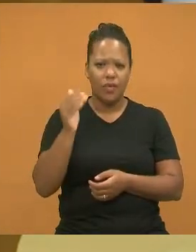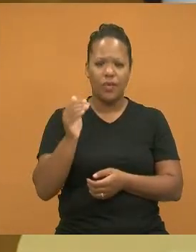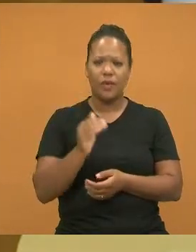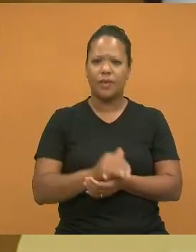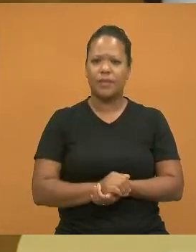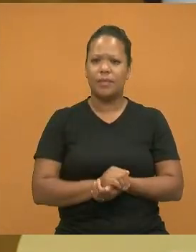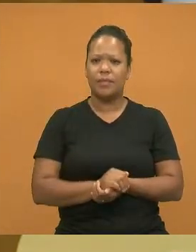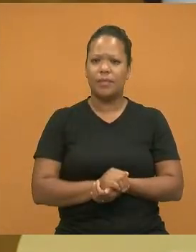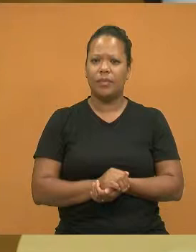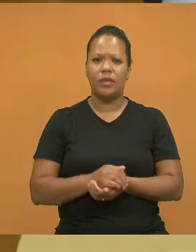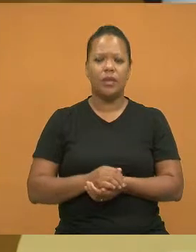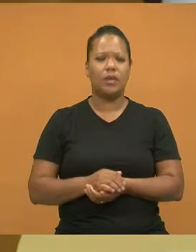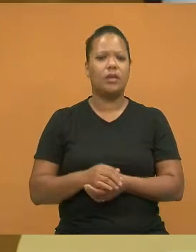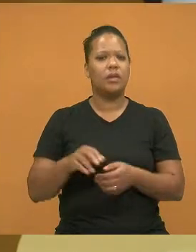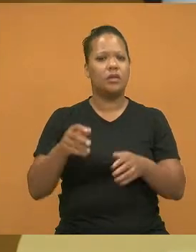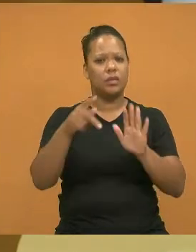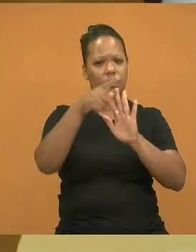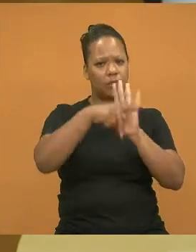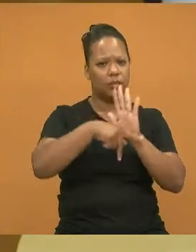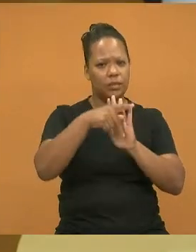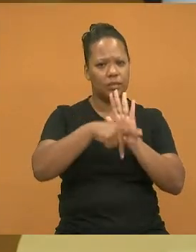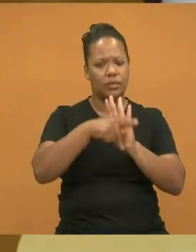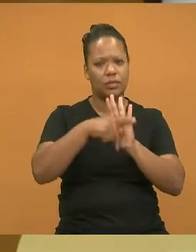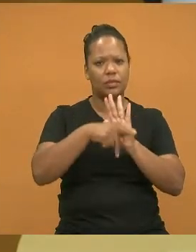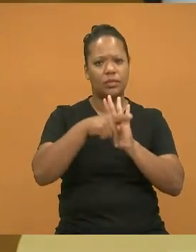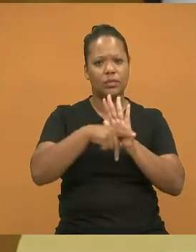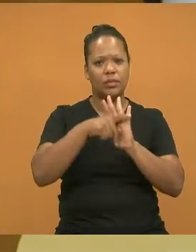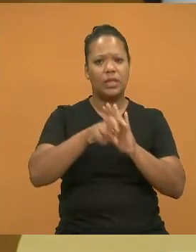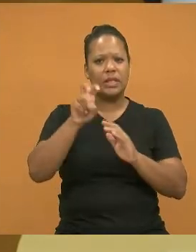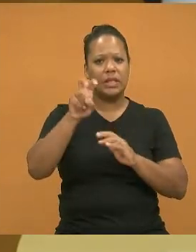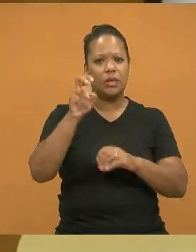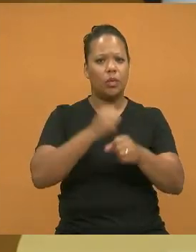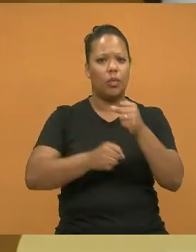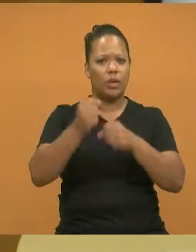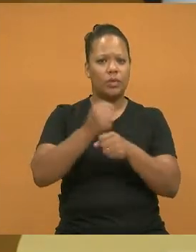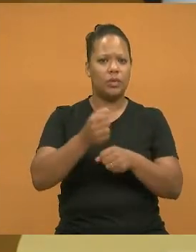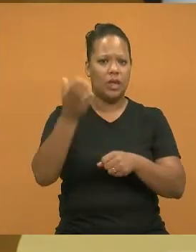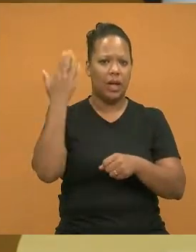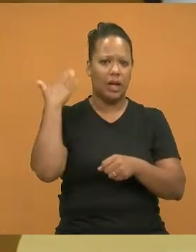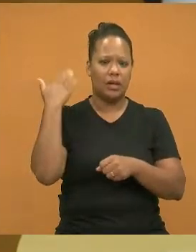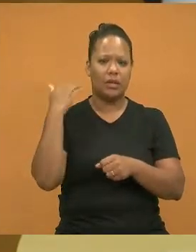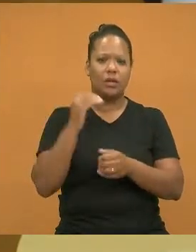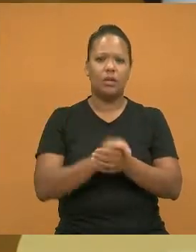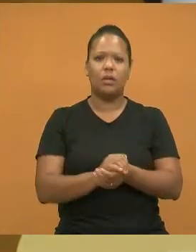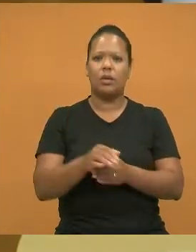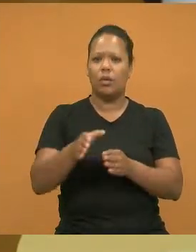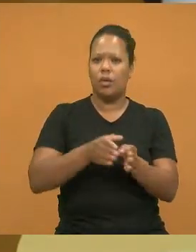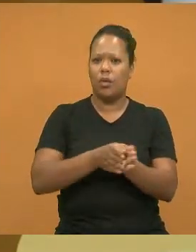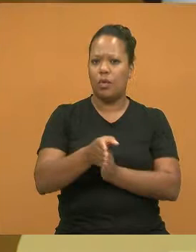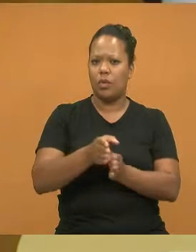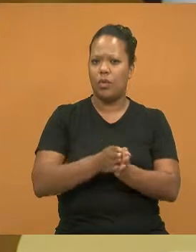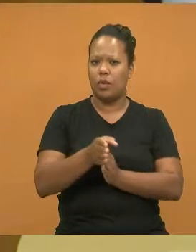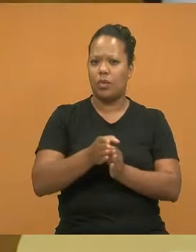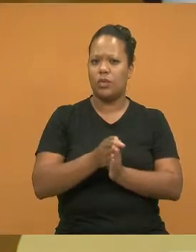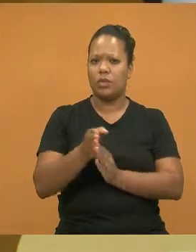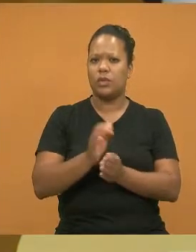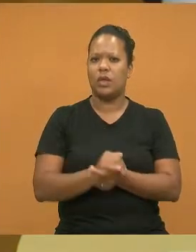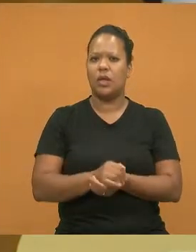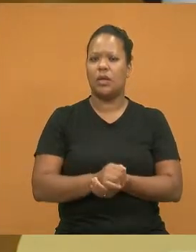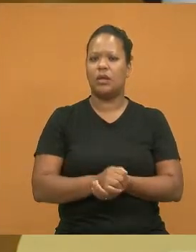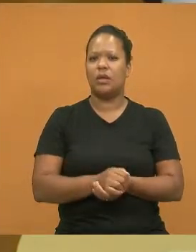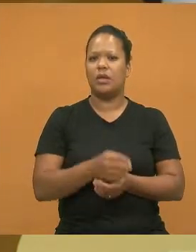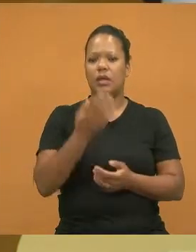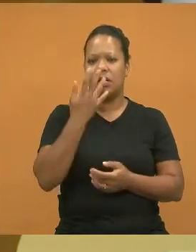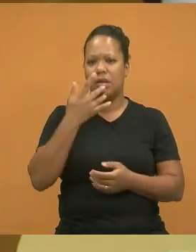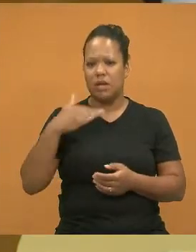provocação desse projeto, há 5 anos atrás, quando eu estava no Conselho Municipal como conselheira de Direito da Criança e